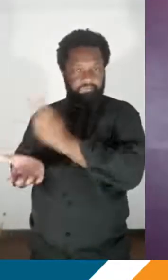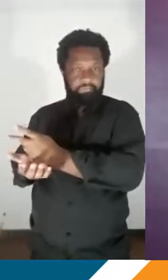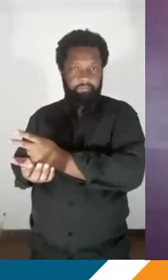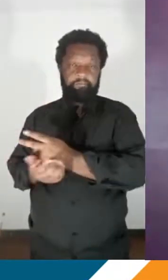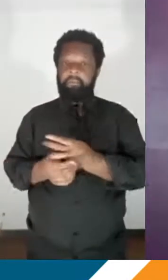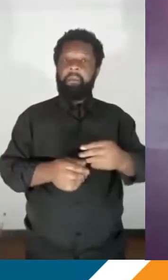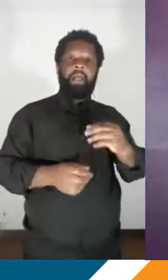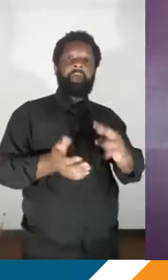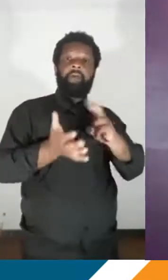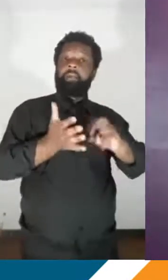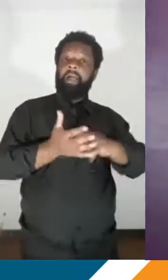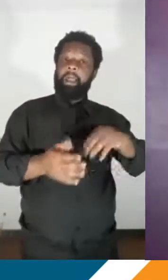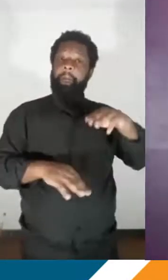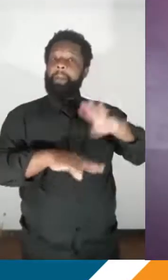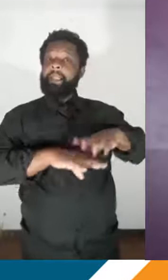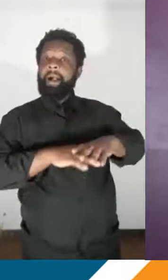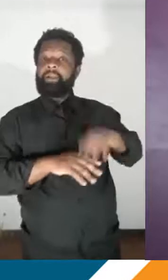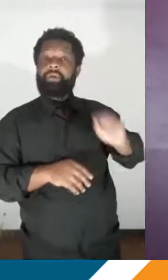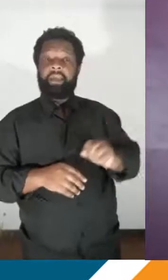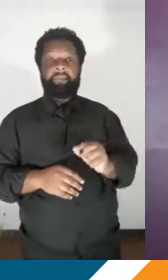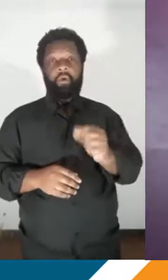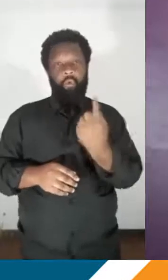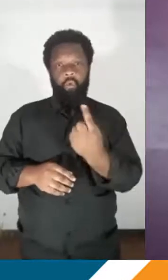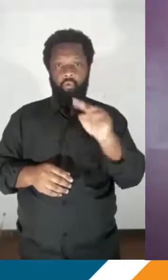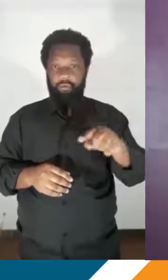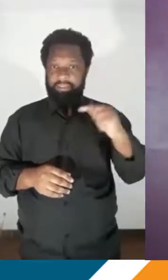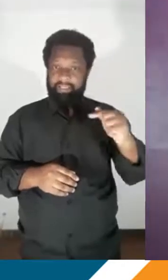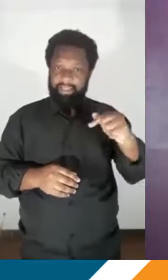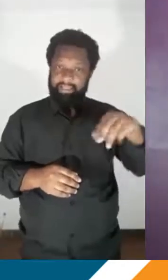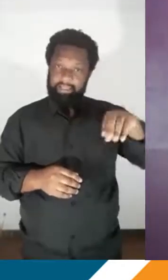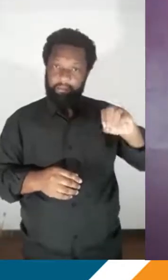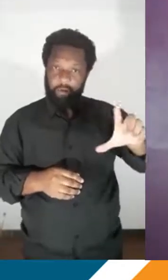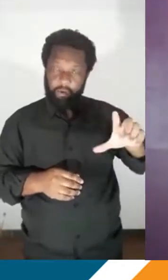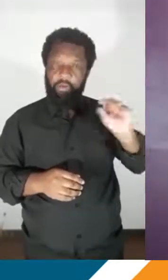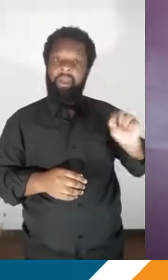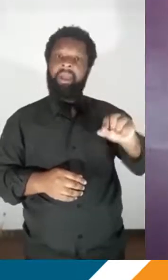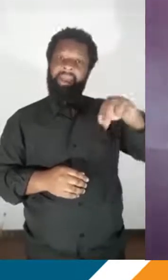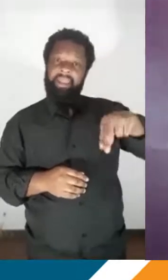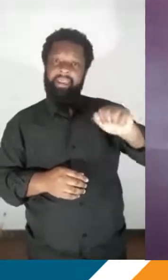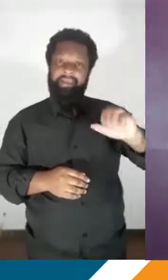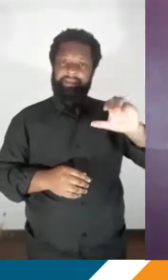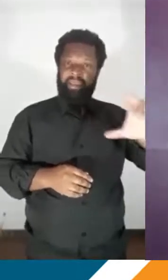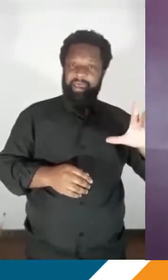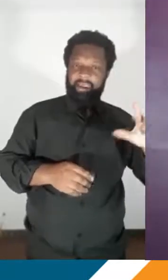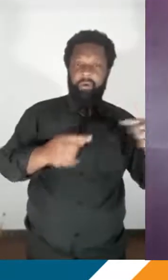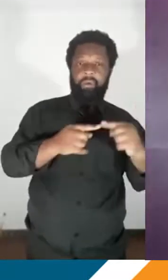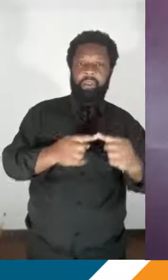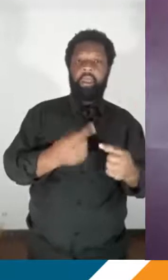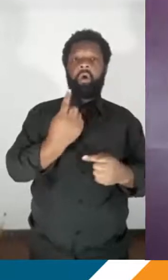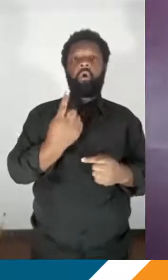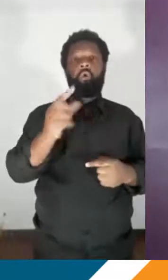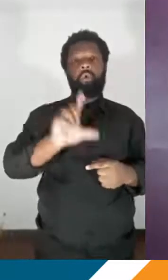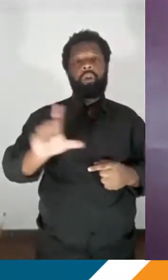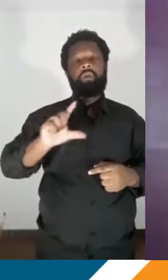tá? E na matemática eu vou ter 1,7 mol de NaCl para